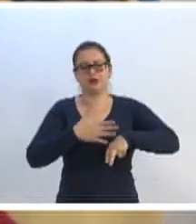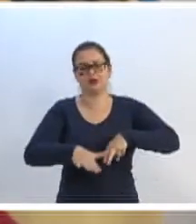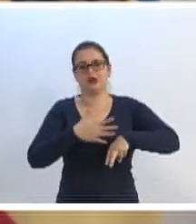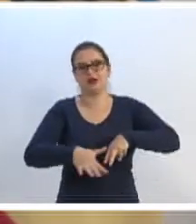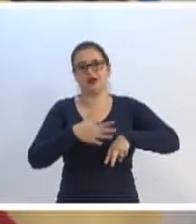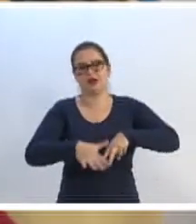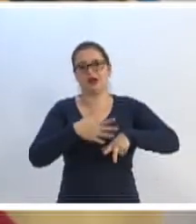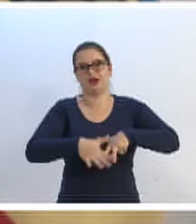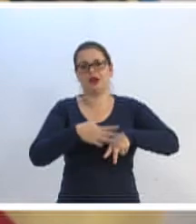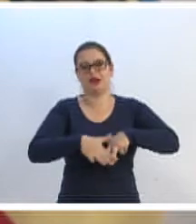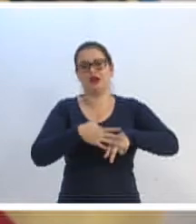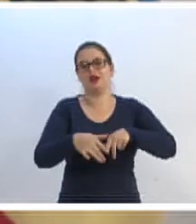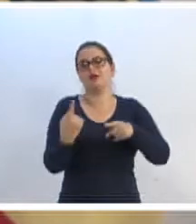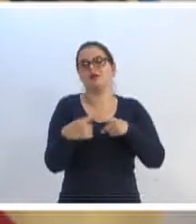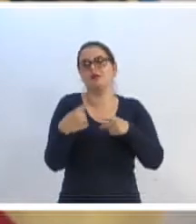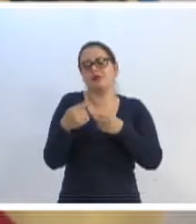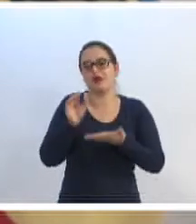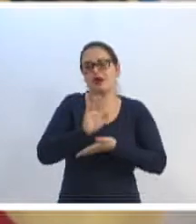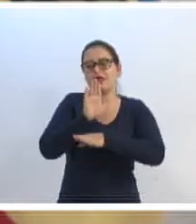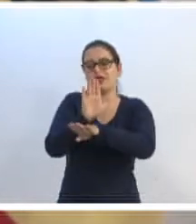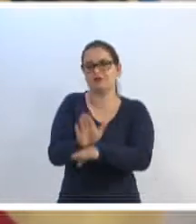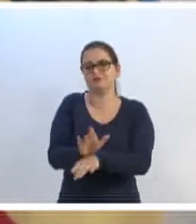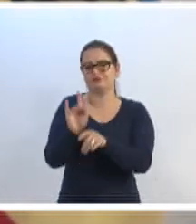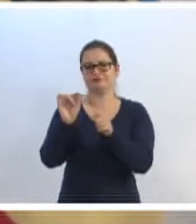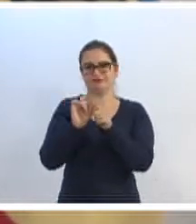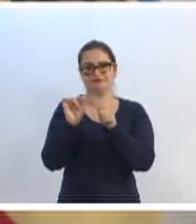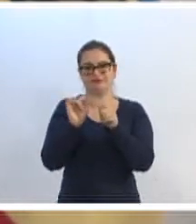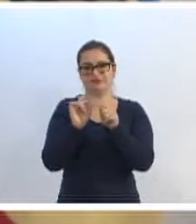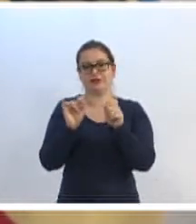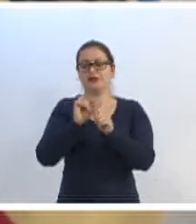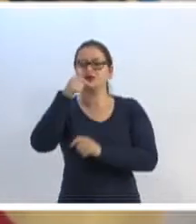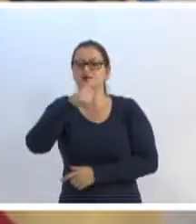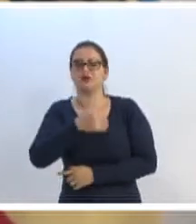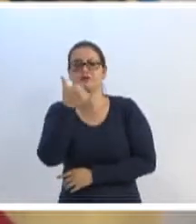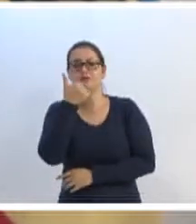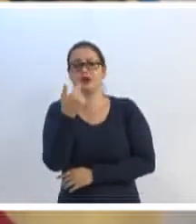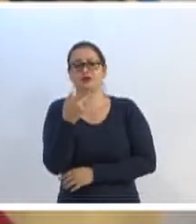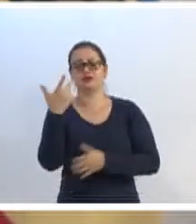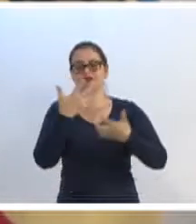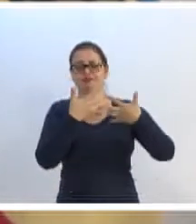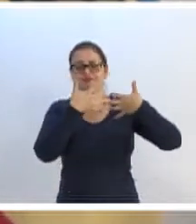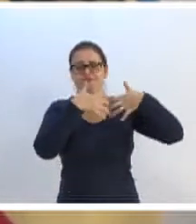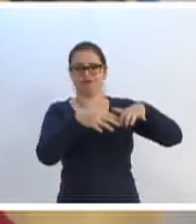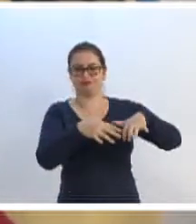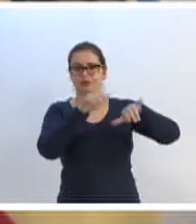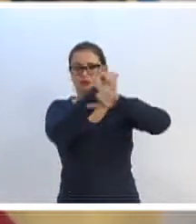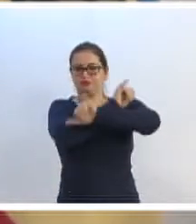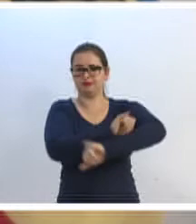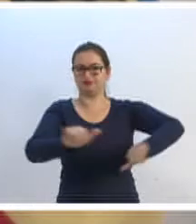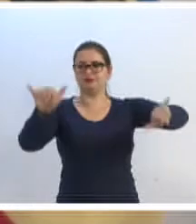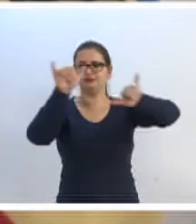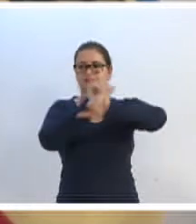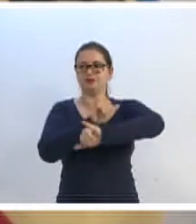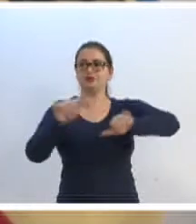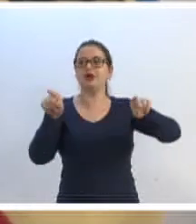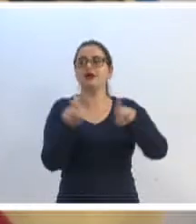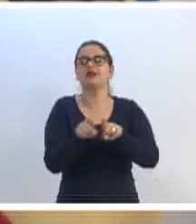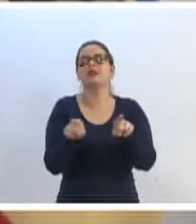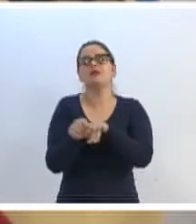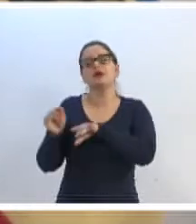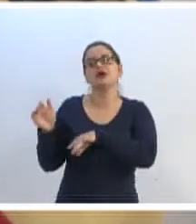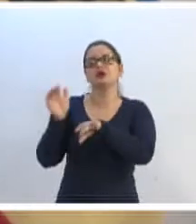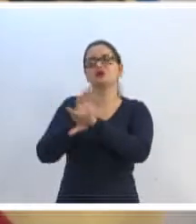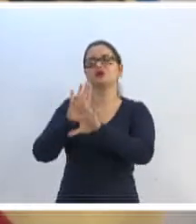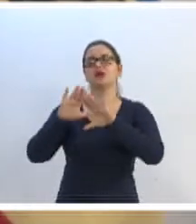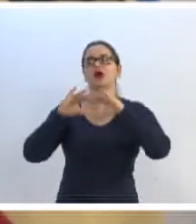ajuda que a comunidade deu para esse ato. Então, a gente pede mais uma vez, em nome desse Rotary, a divulgação, a gente pede ajuda da